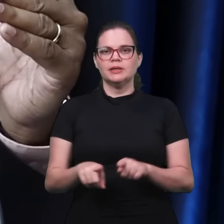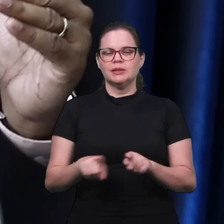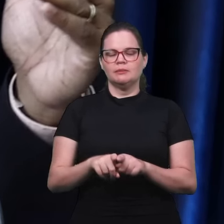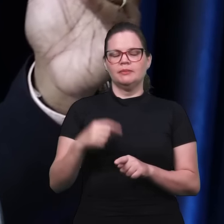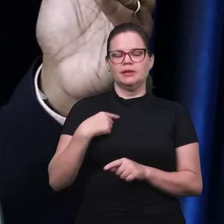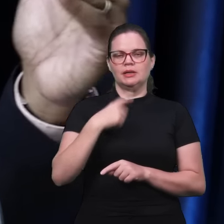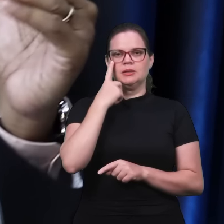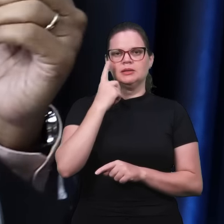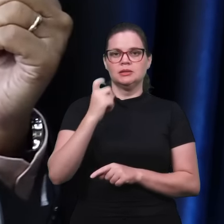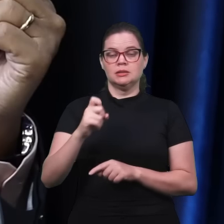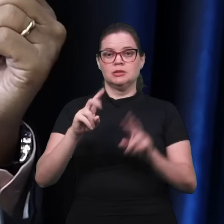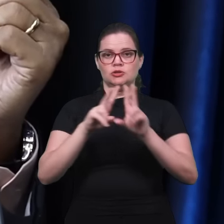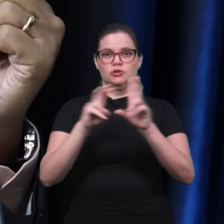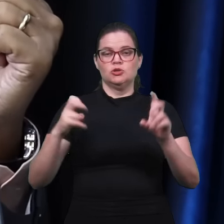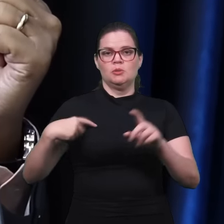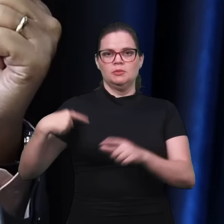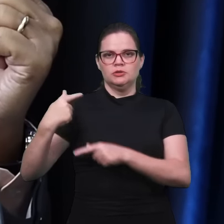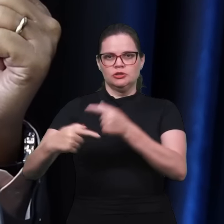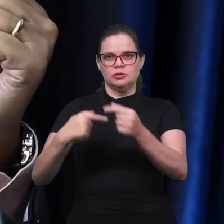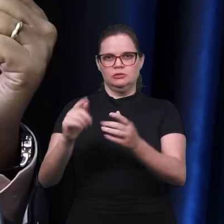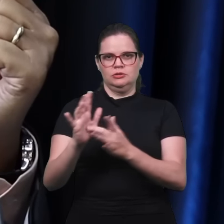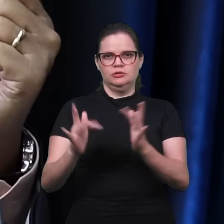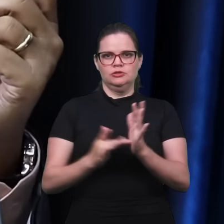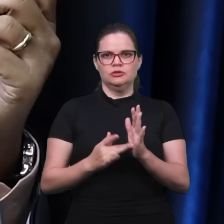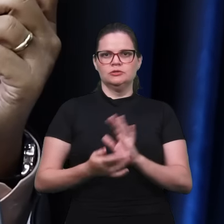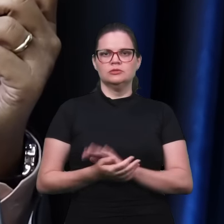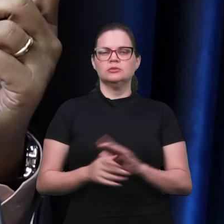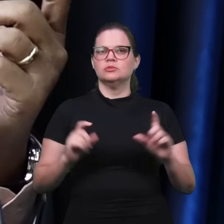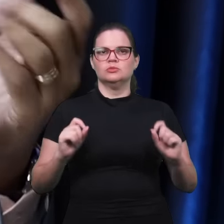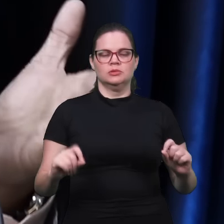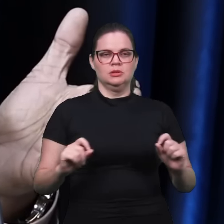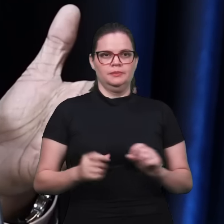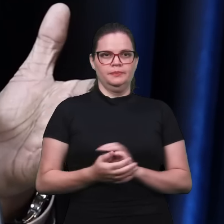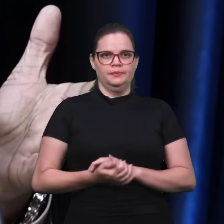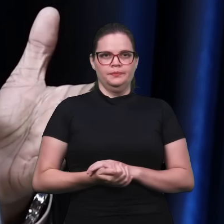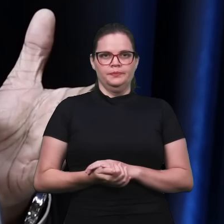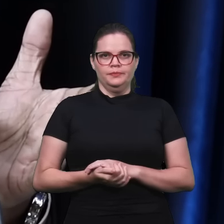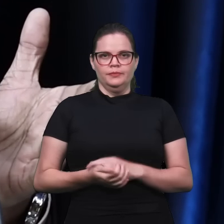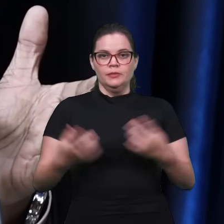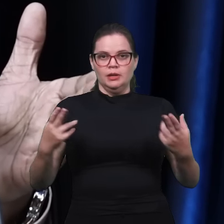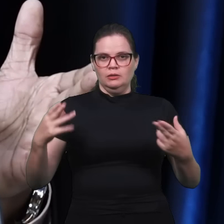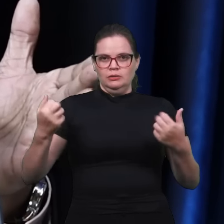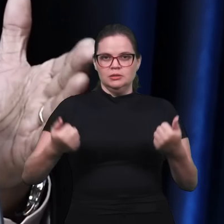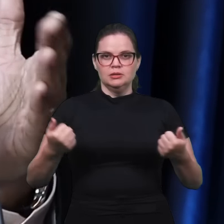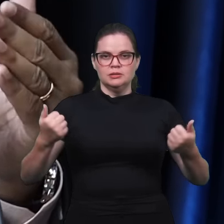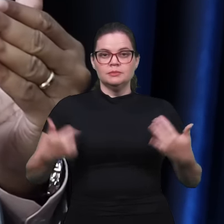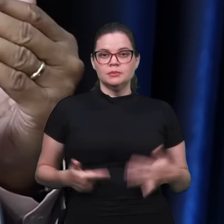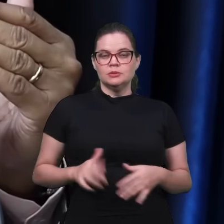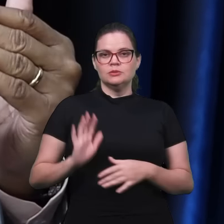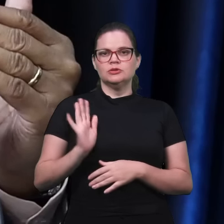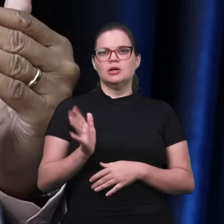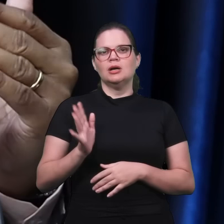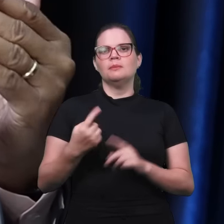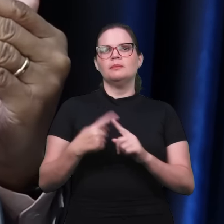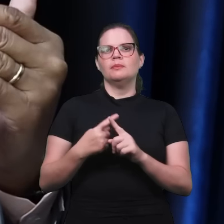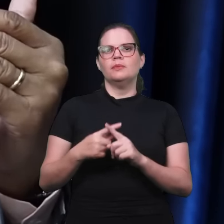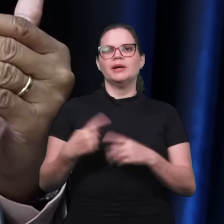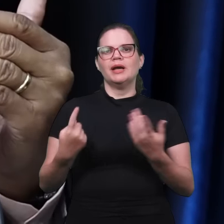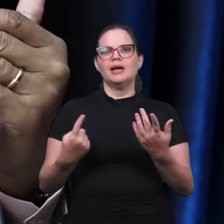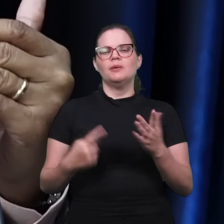descendência de Jesus, porque era muito, como você disse anteriormente, o primogênito